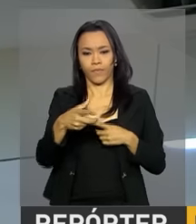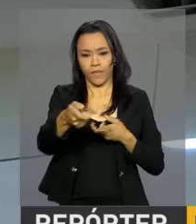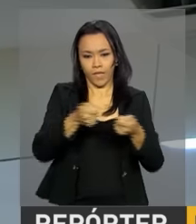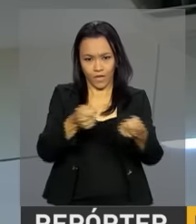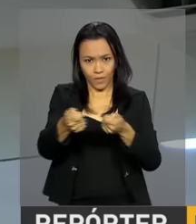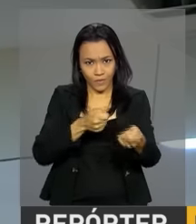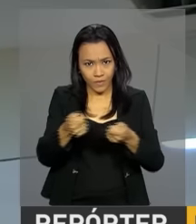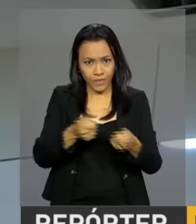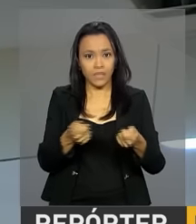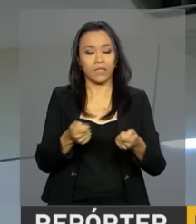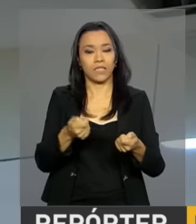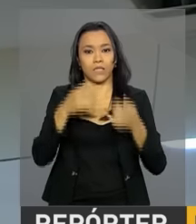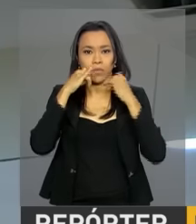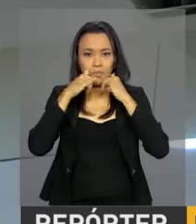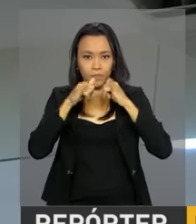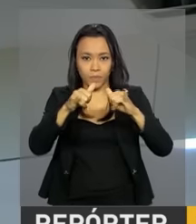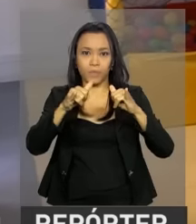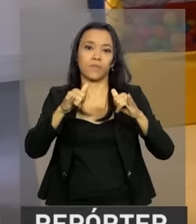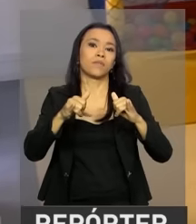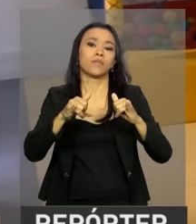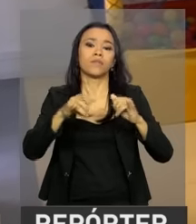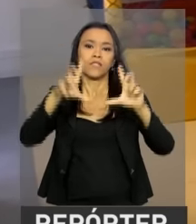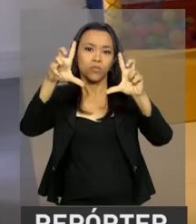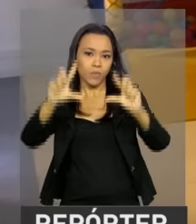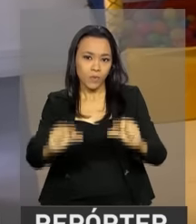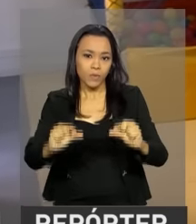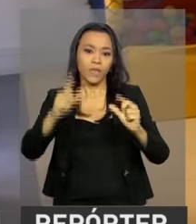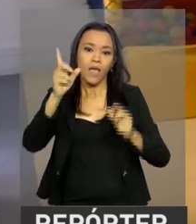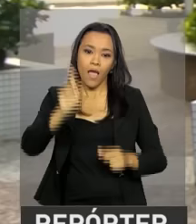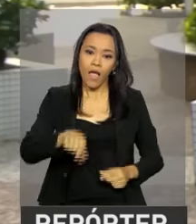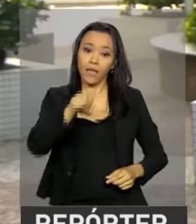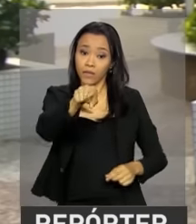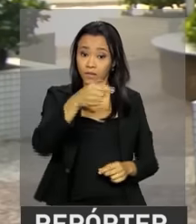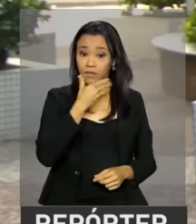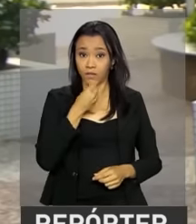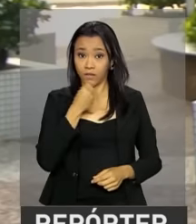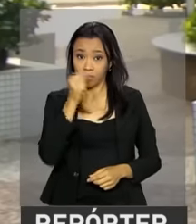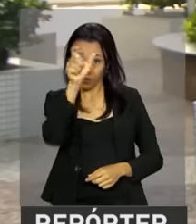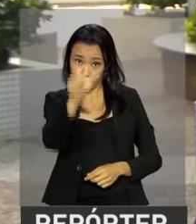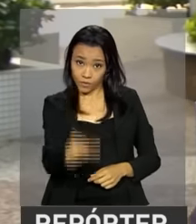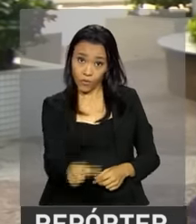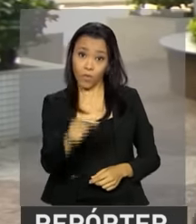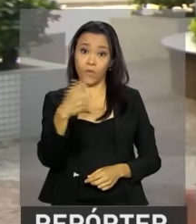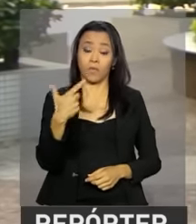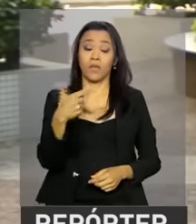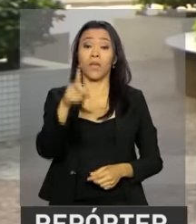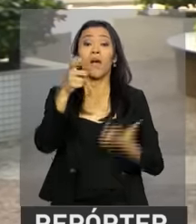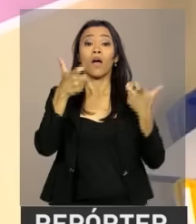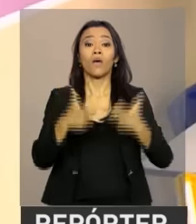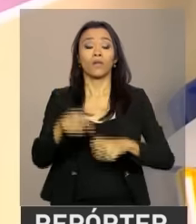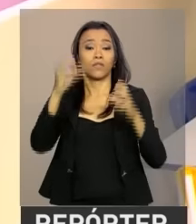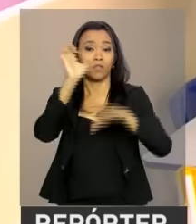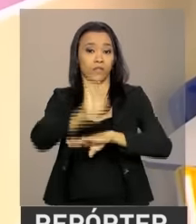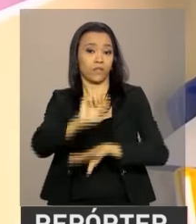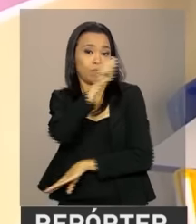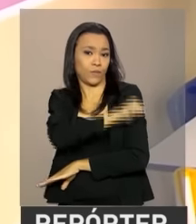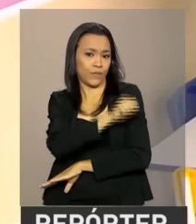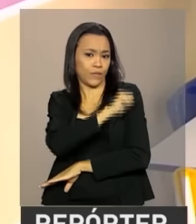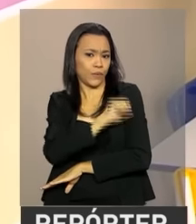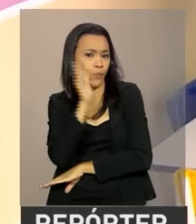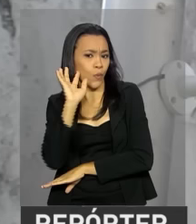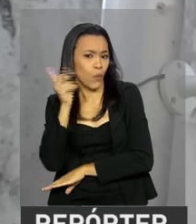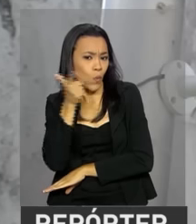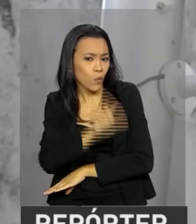energia sem acabar com o conforto foi assim que o seu saú síndico deste condomínio no Rio de Janeiro conseguiu